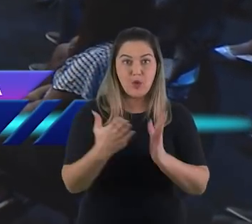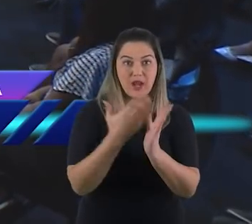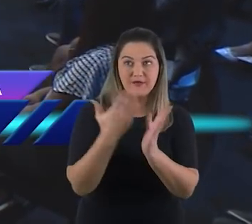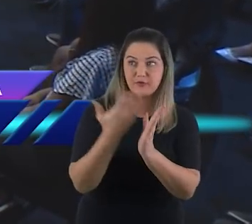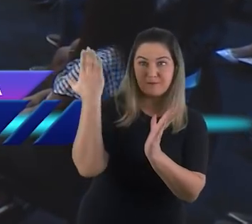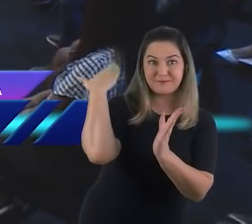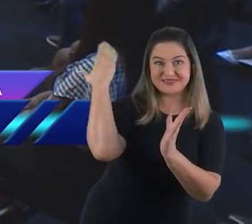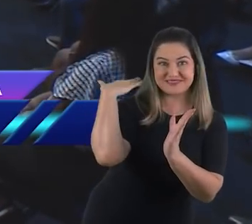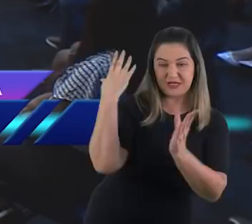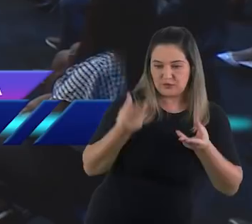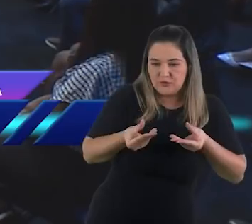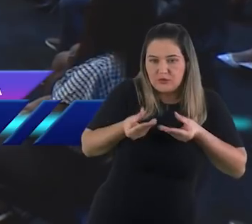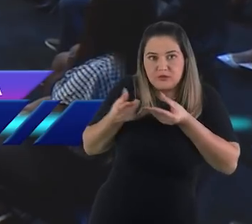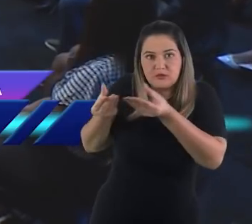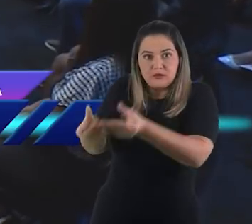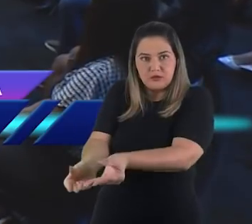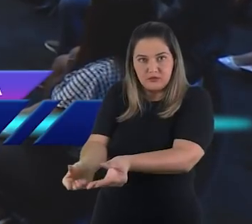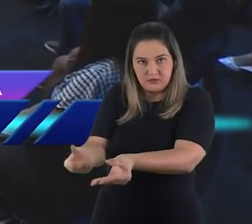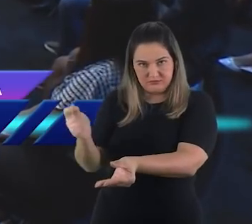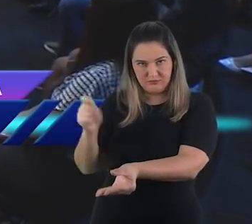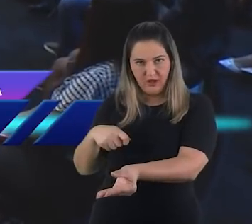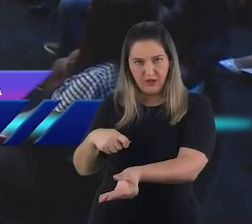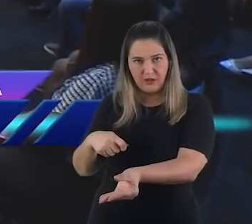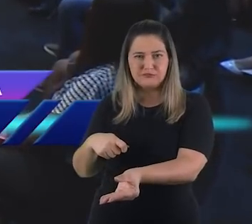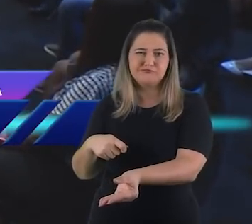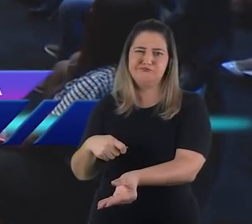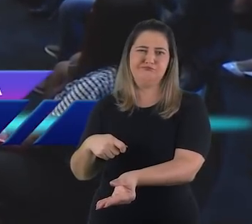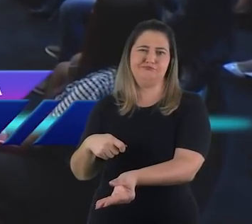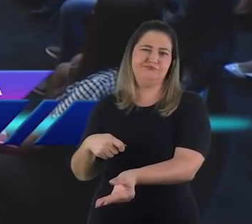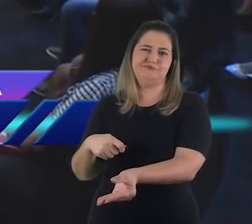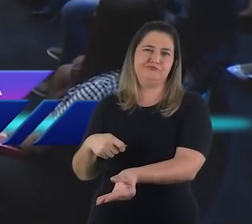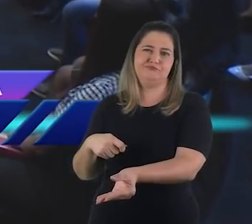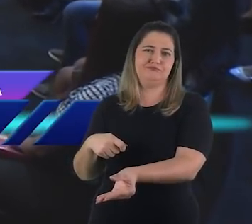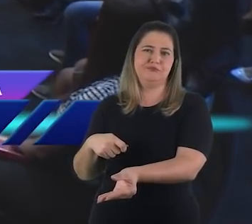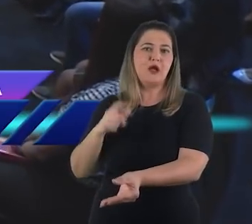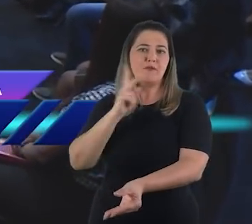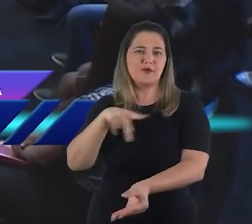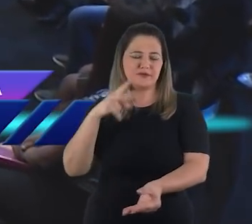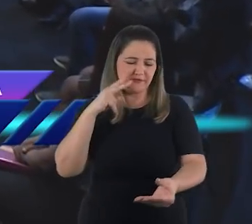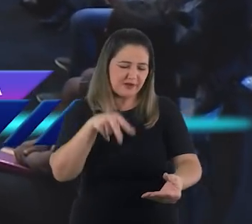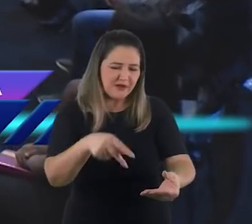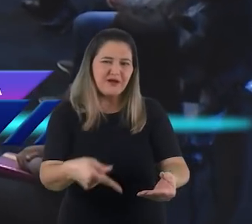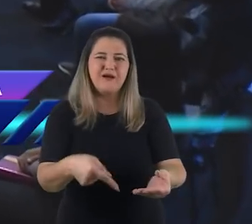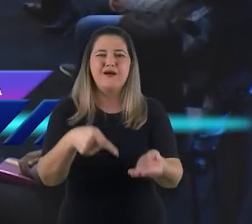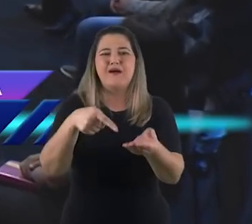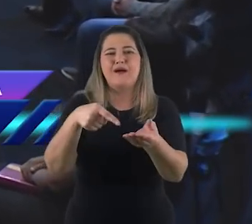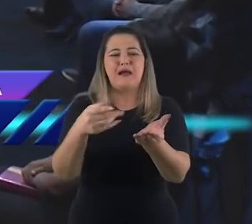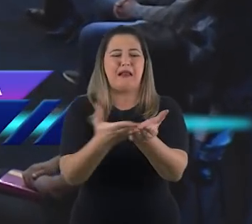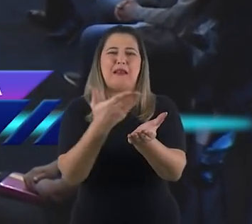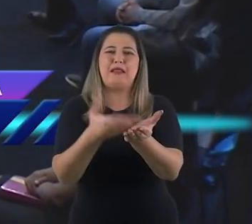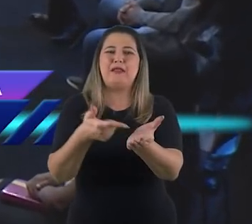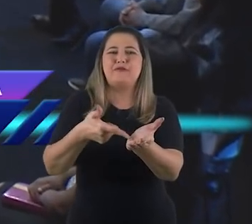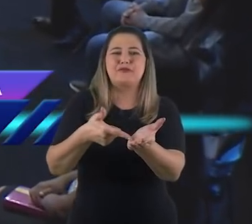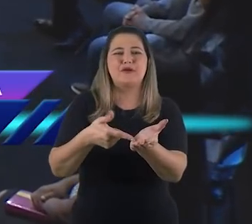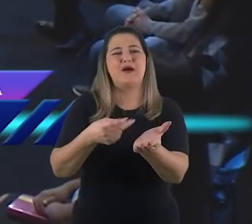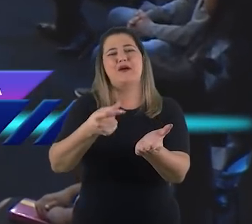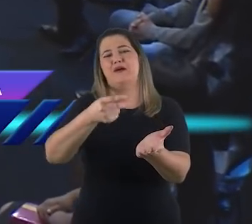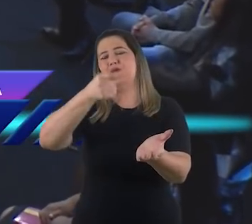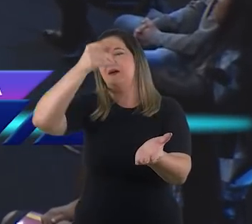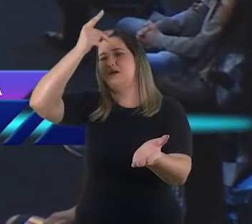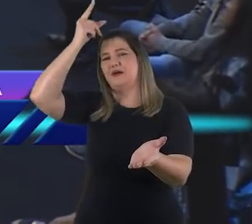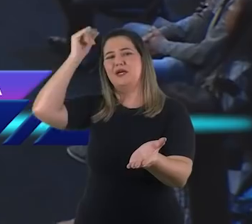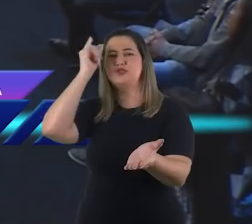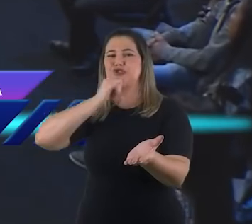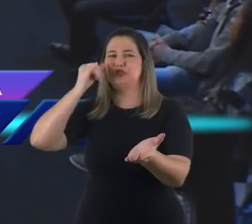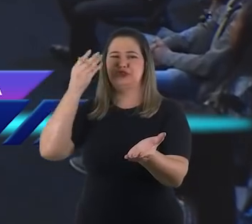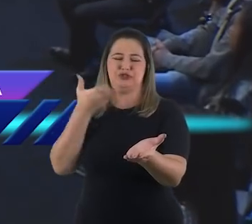de matemática, a professora vai olhar e falar assim, não, esse livro aqui não, esse livro está desatualizado. Esse livro já